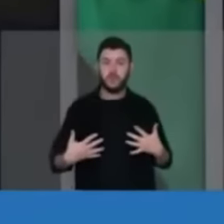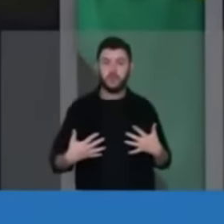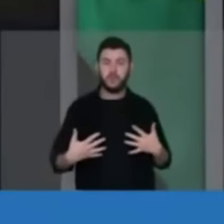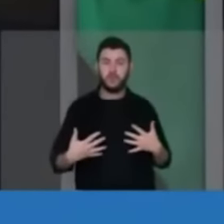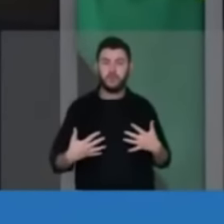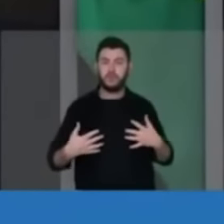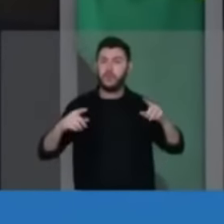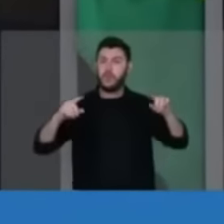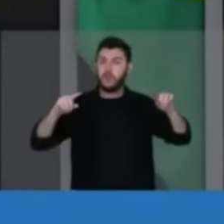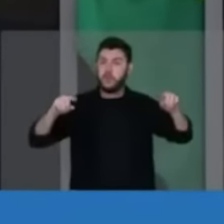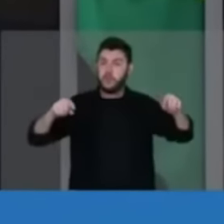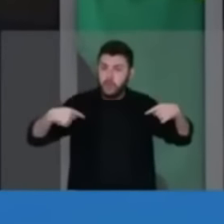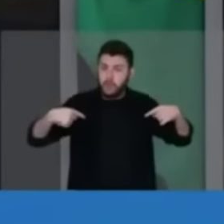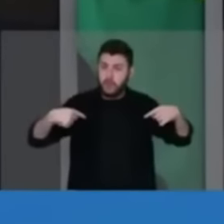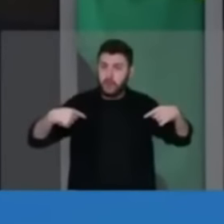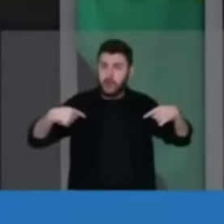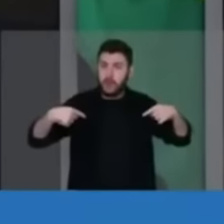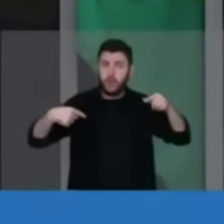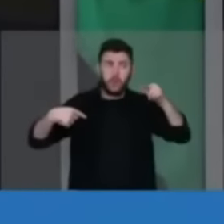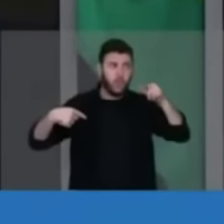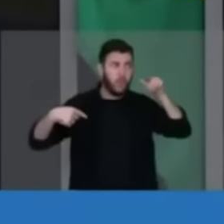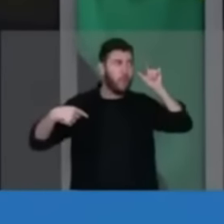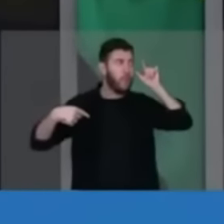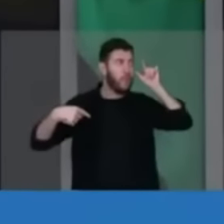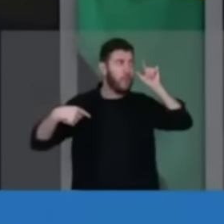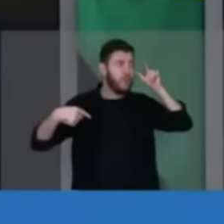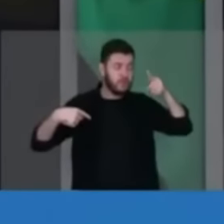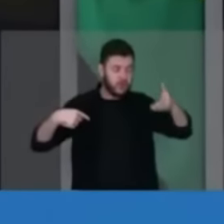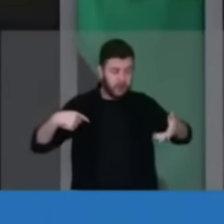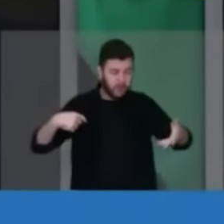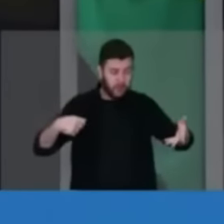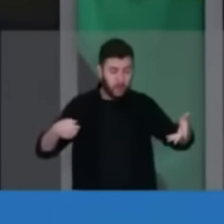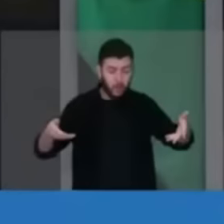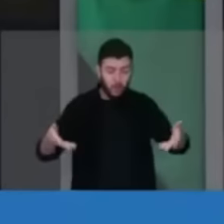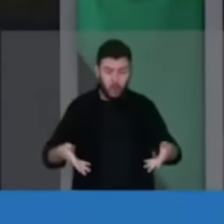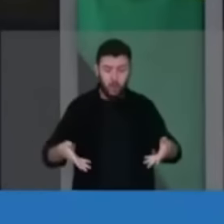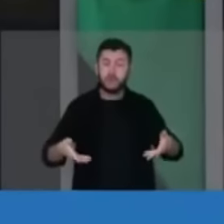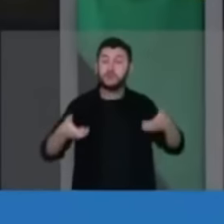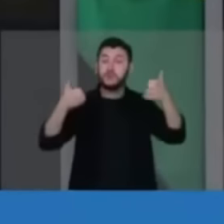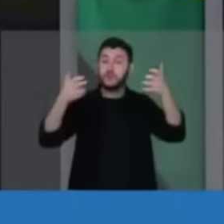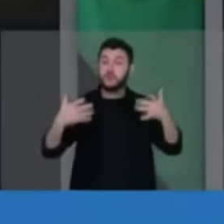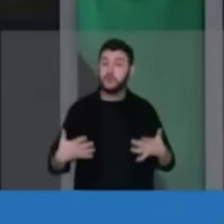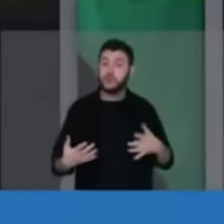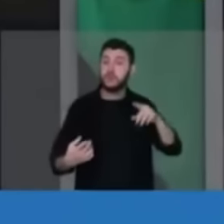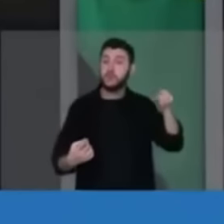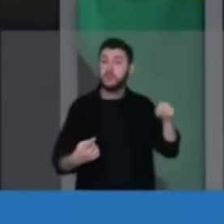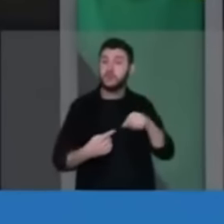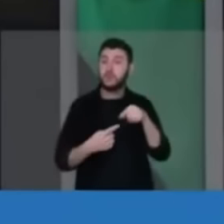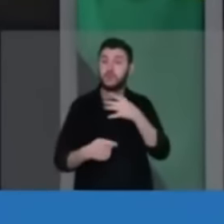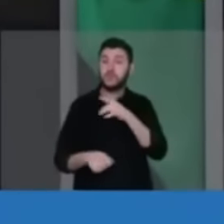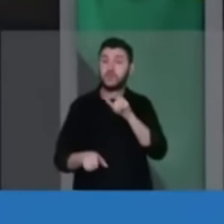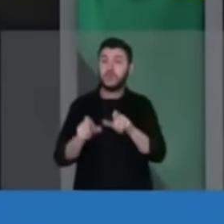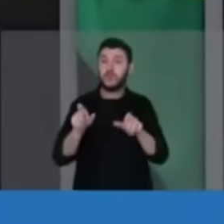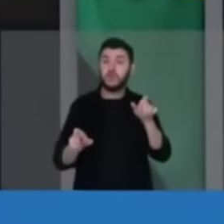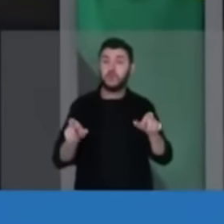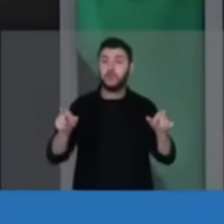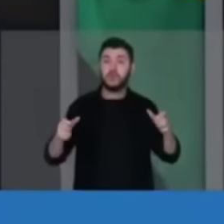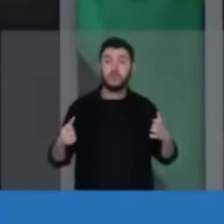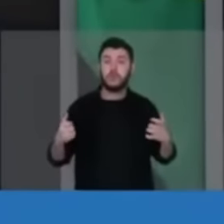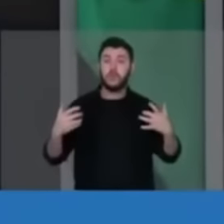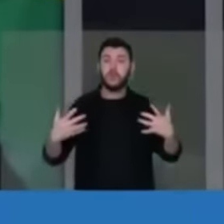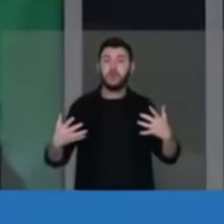porque fui provocado hoje e para esclarecer a opinião pública de aquilo que se fez insinuou não tem o menor